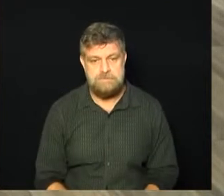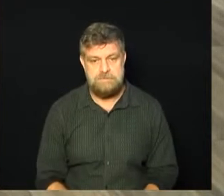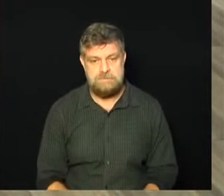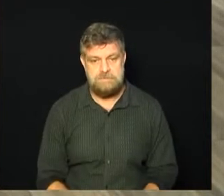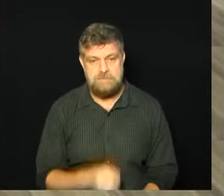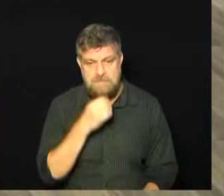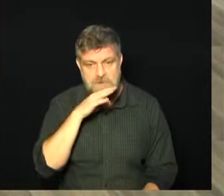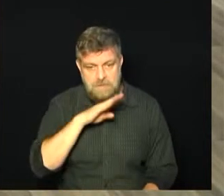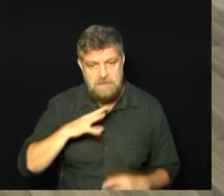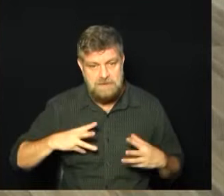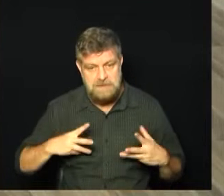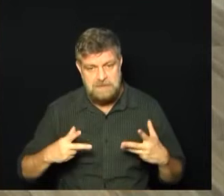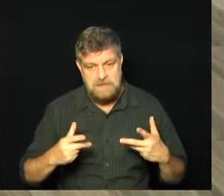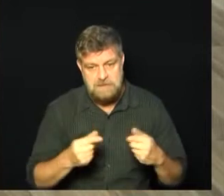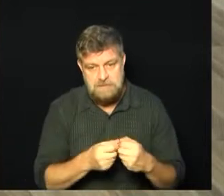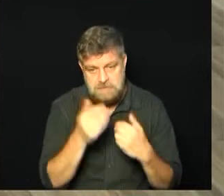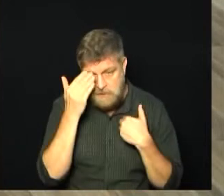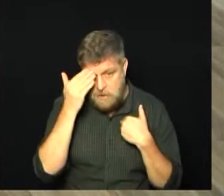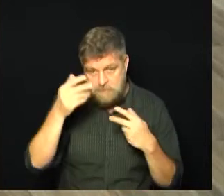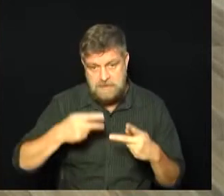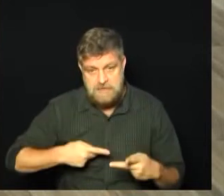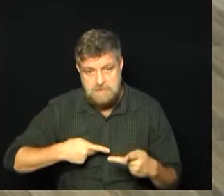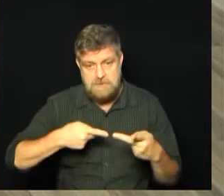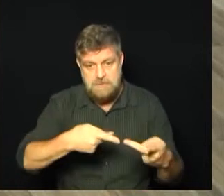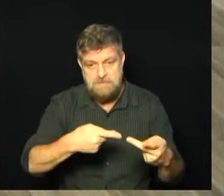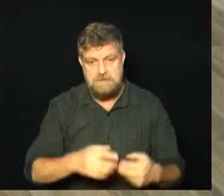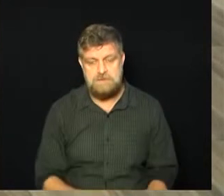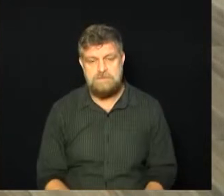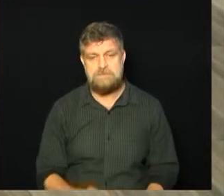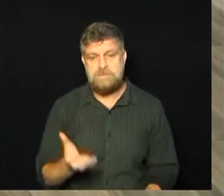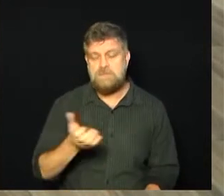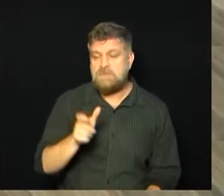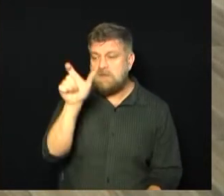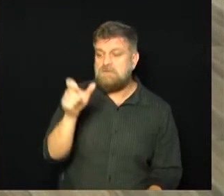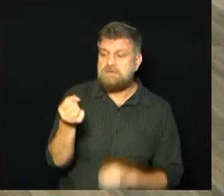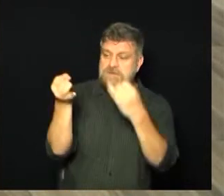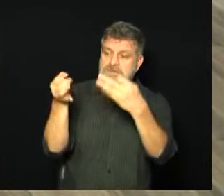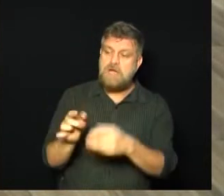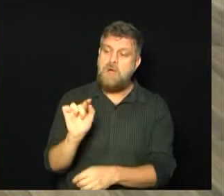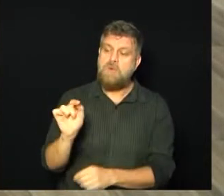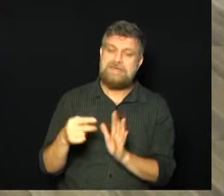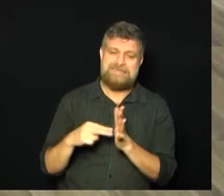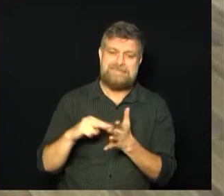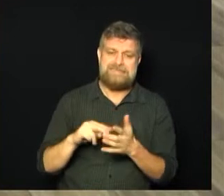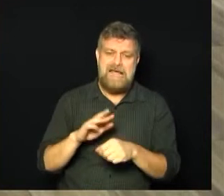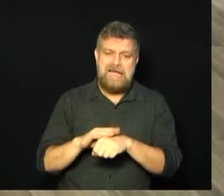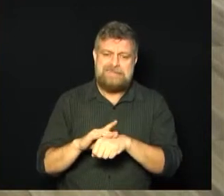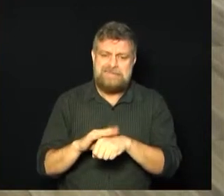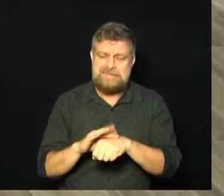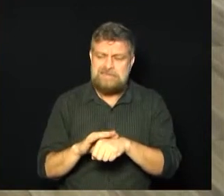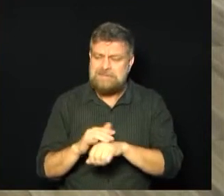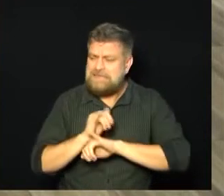boa tarde a todos, muito obrigada pelo convite. Eu queria que você explicasse o que é essa síndrome que está sendo